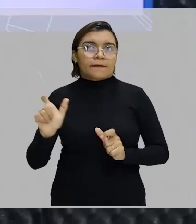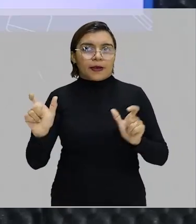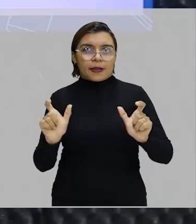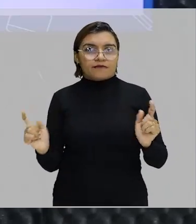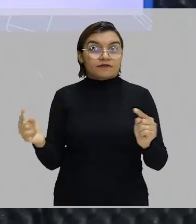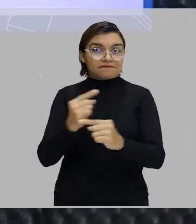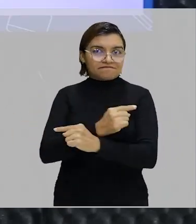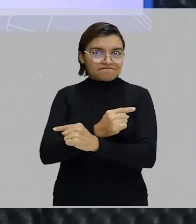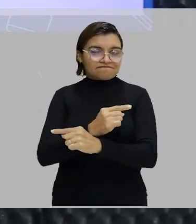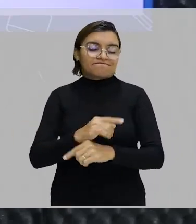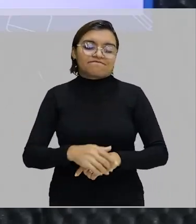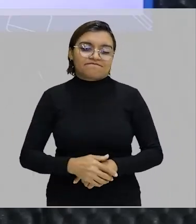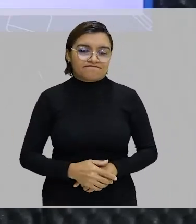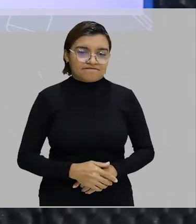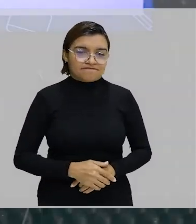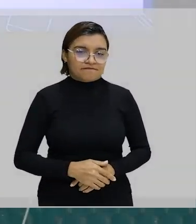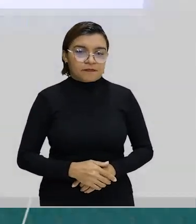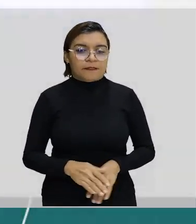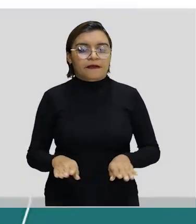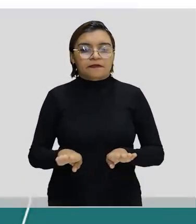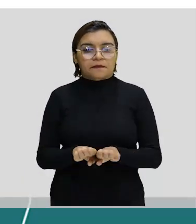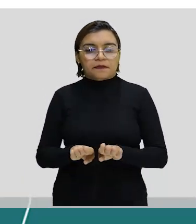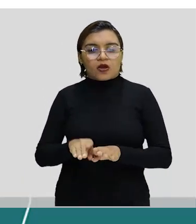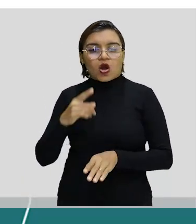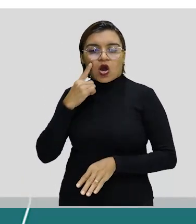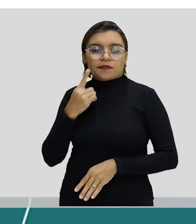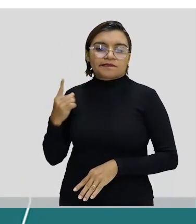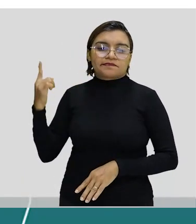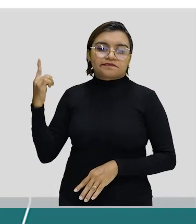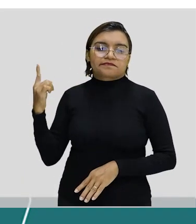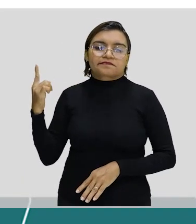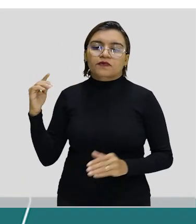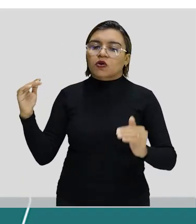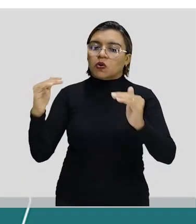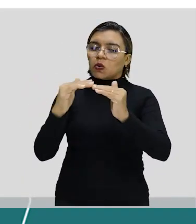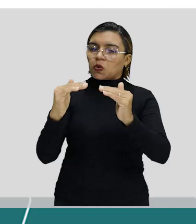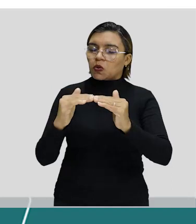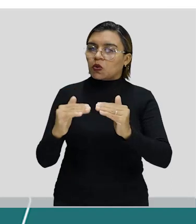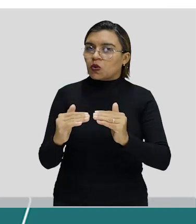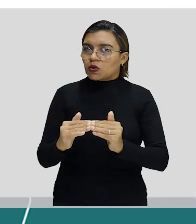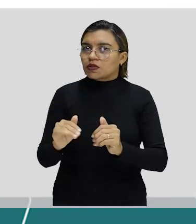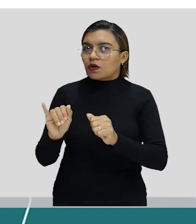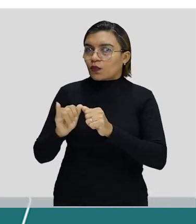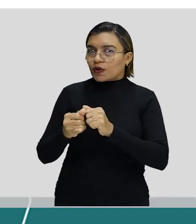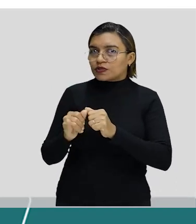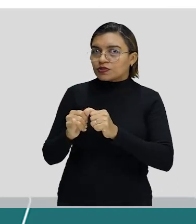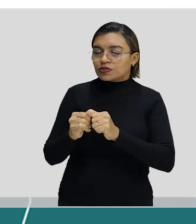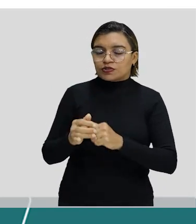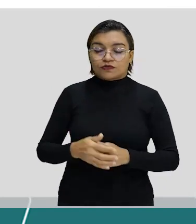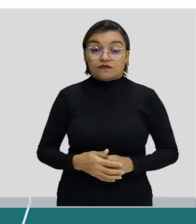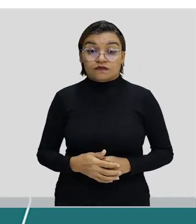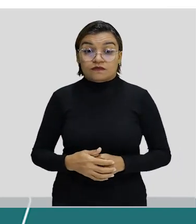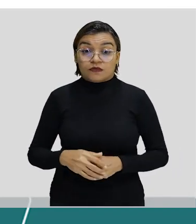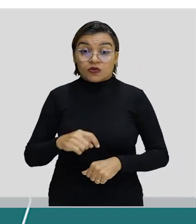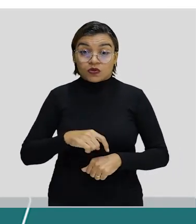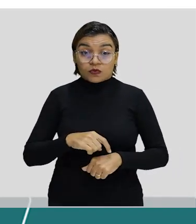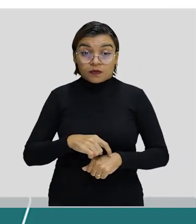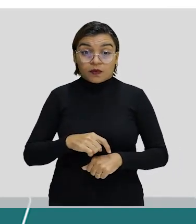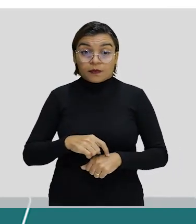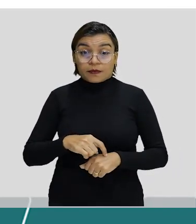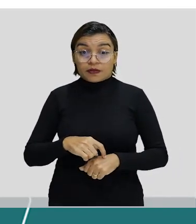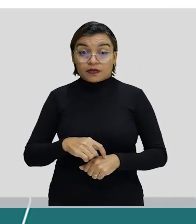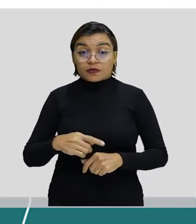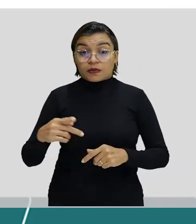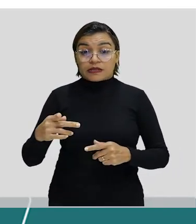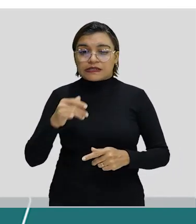opostas. E aqui, eu posso também concordar o adjetivo quando ele é predicativo do